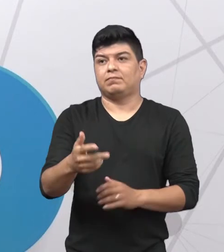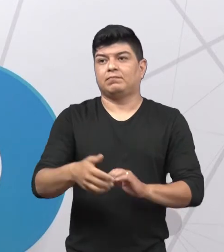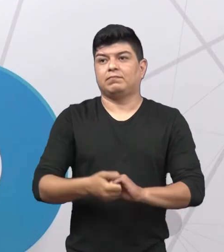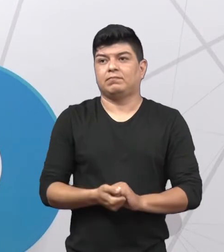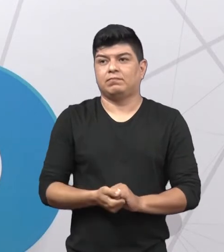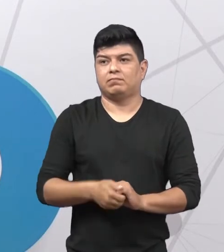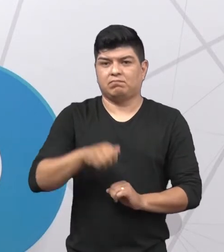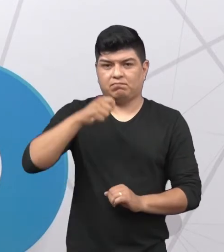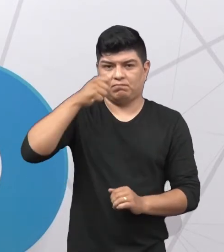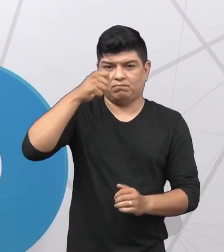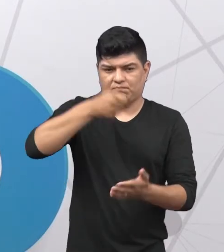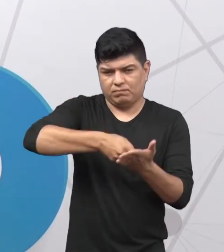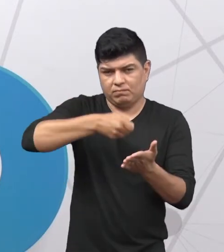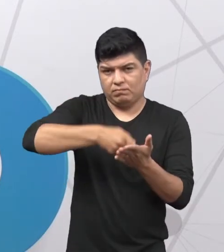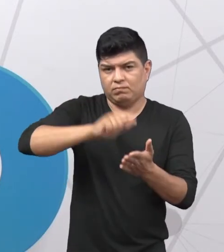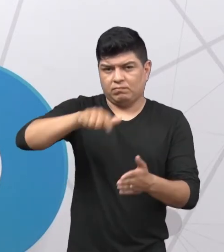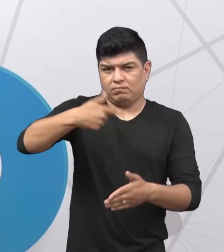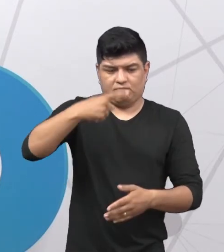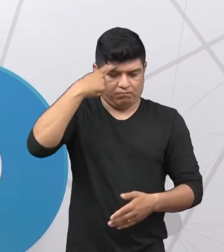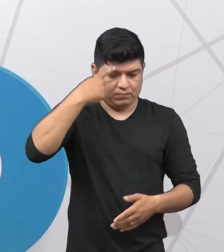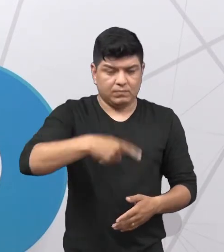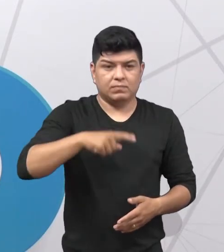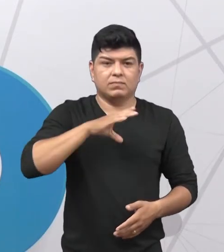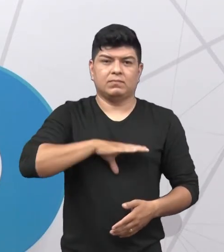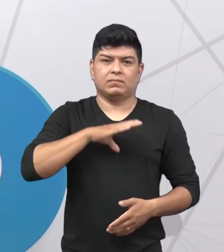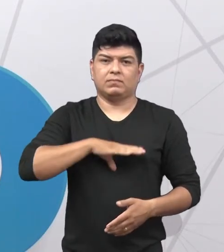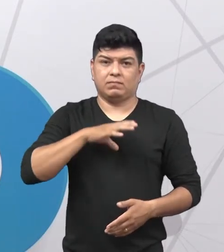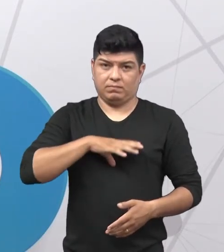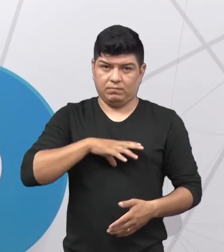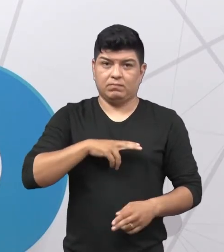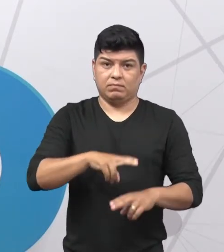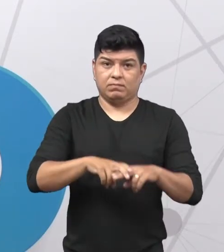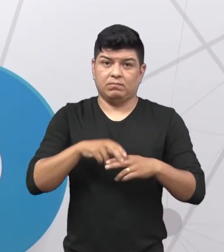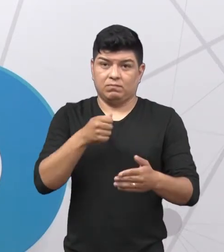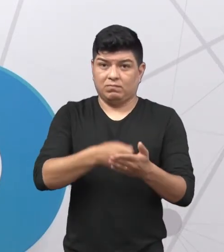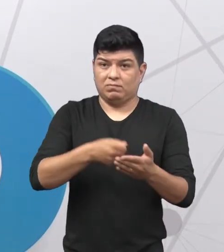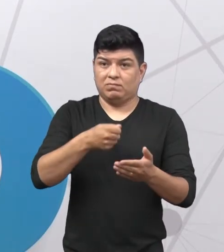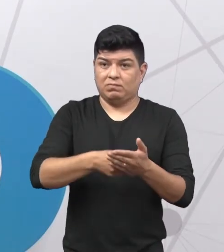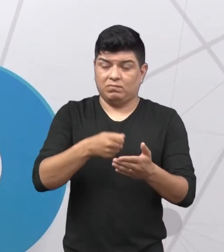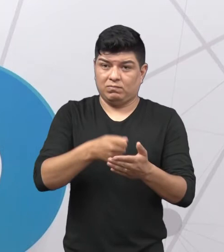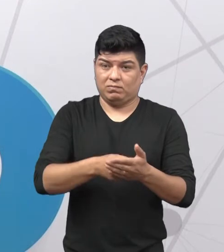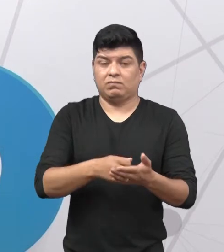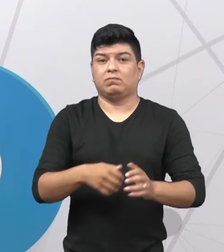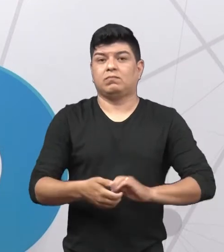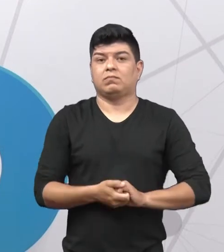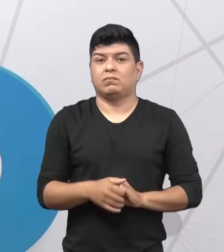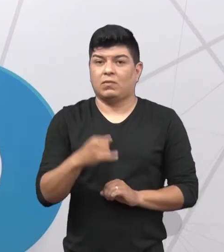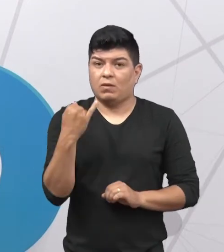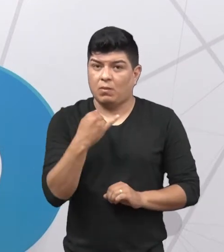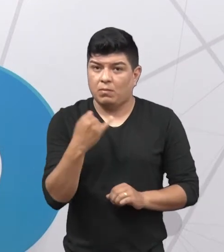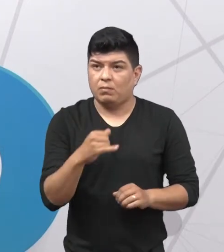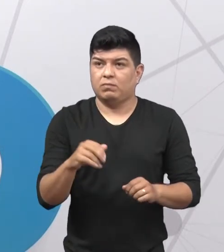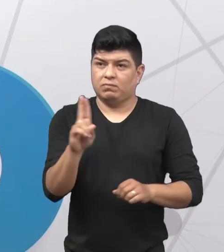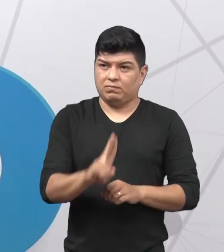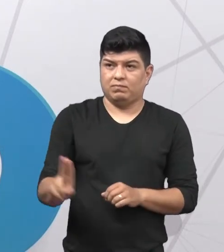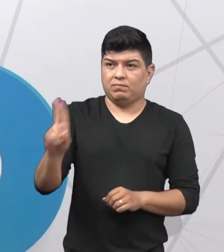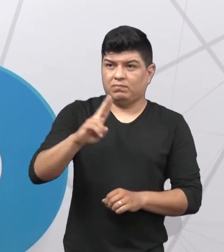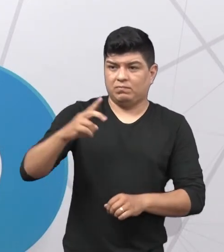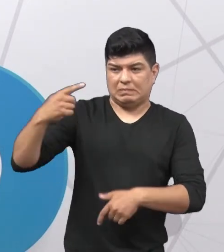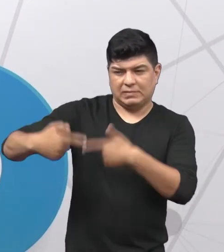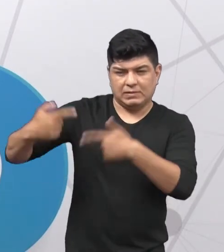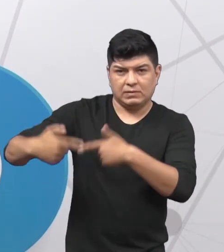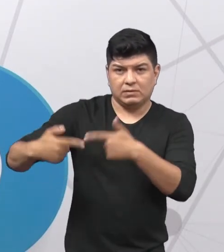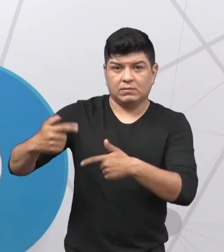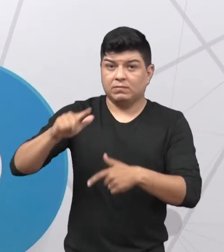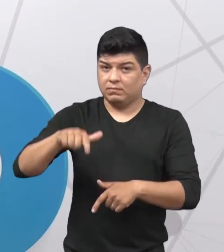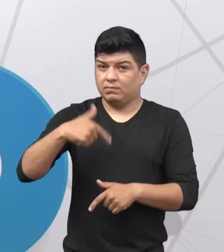esse comando sobre as outras cidades, inclusive cobrando impostos que inicialmente eram utilizados para a guerra,